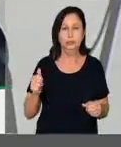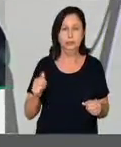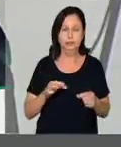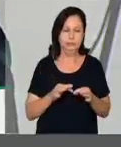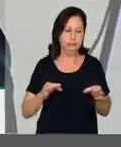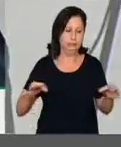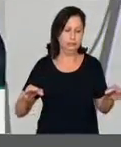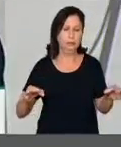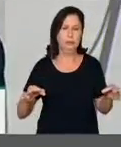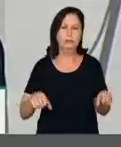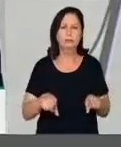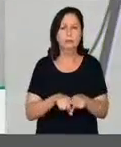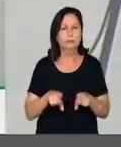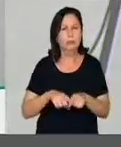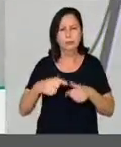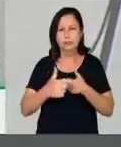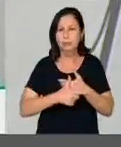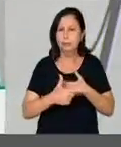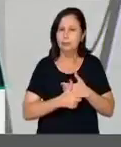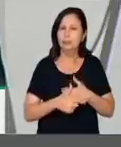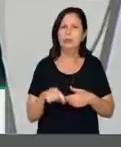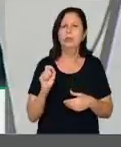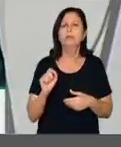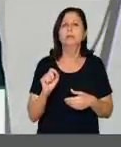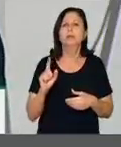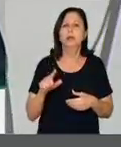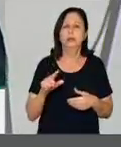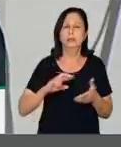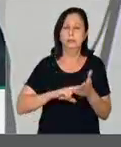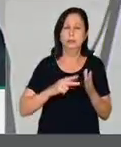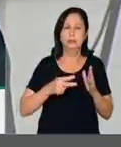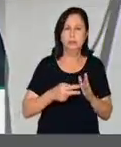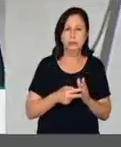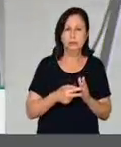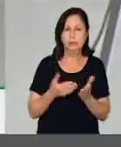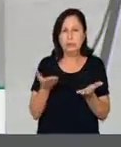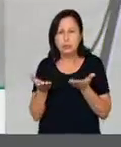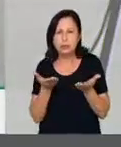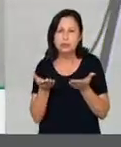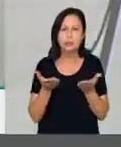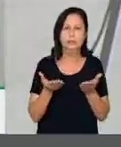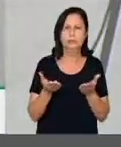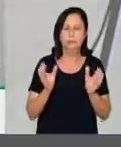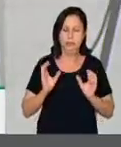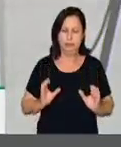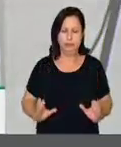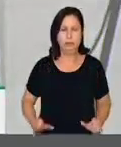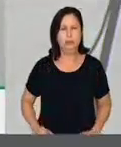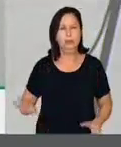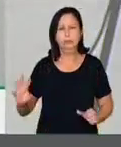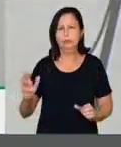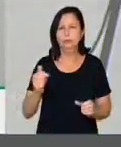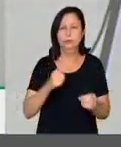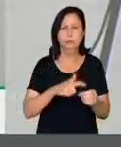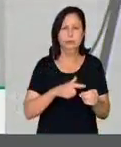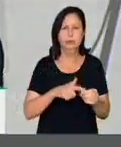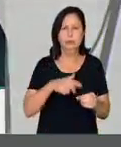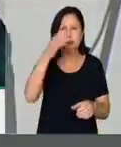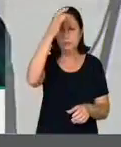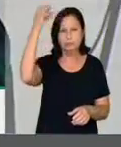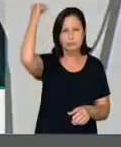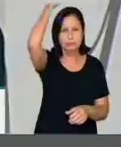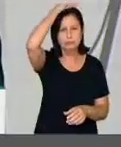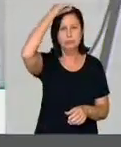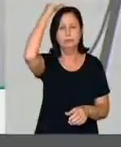papel, né, de atender o cidadão capixaba em todas as regiões. Parabéns ao povo capixaba que reconduz